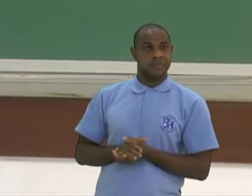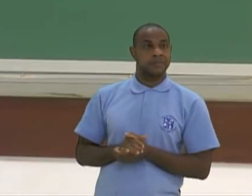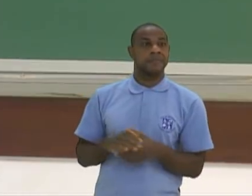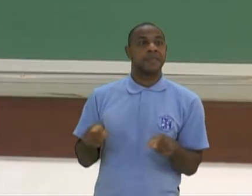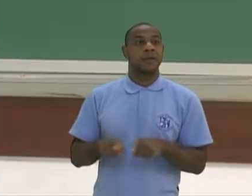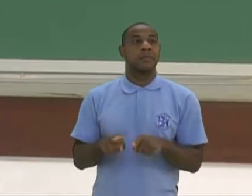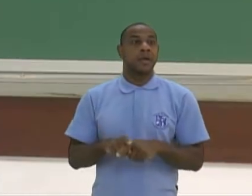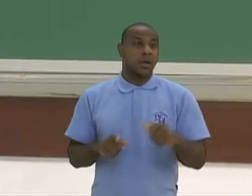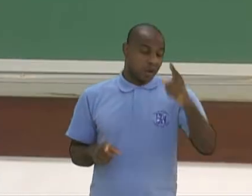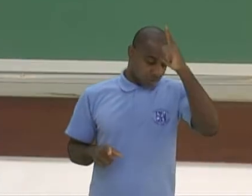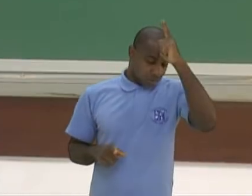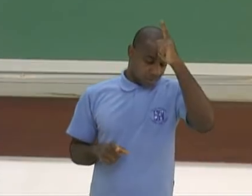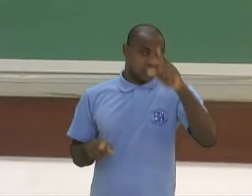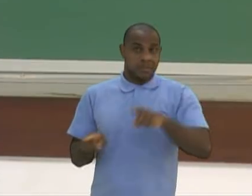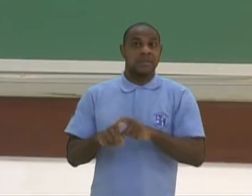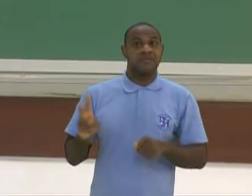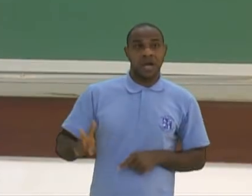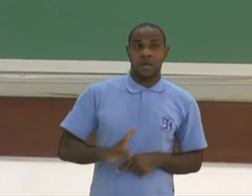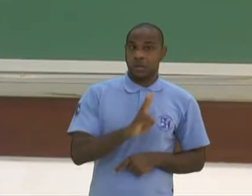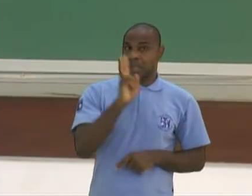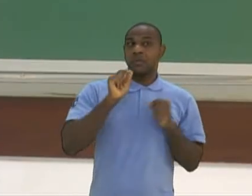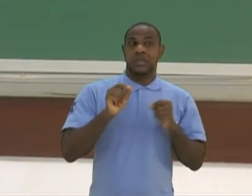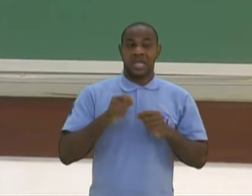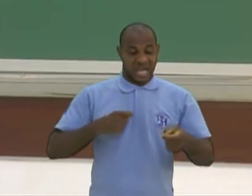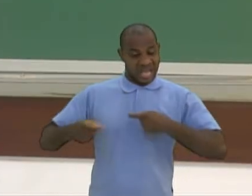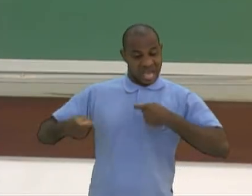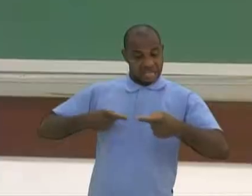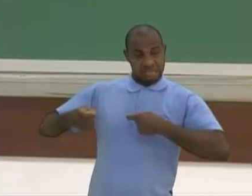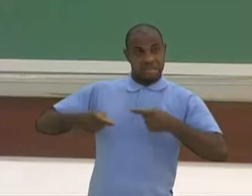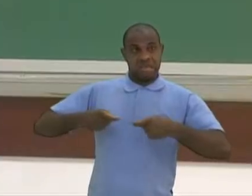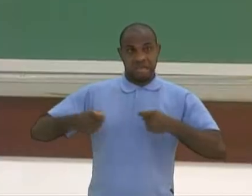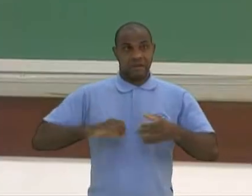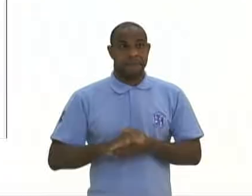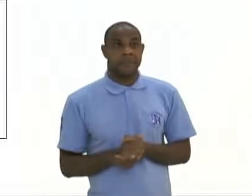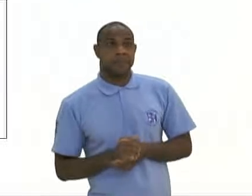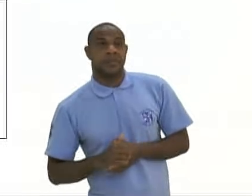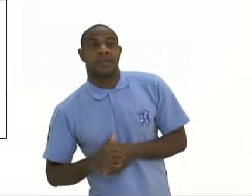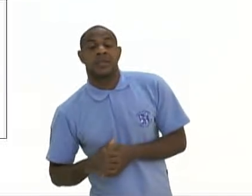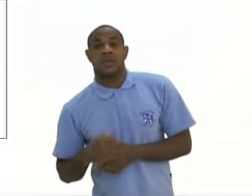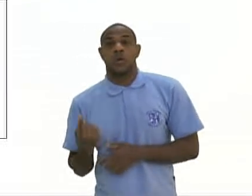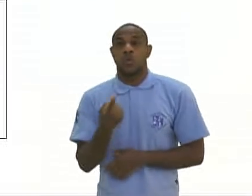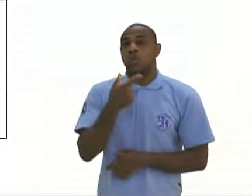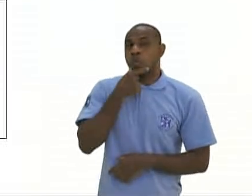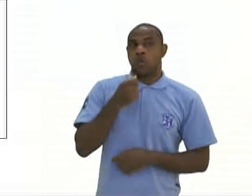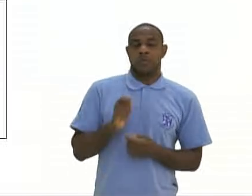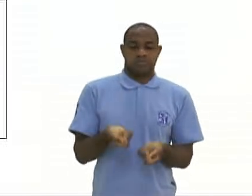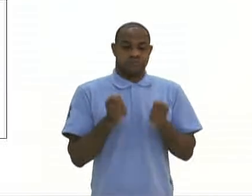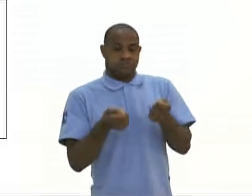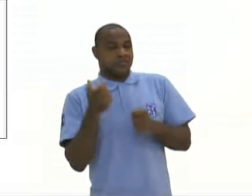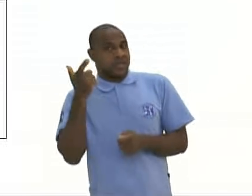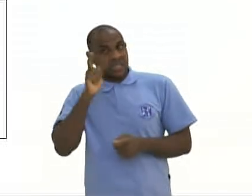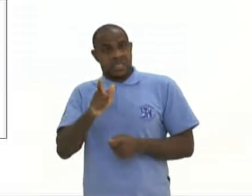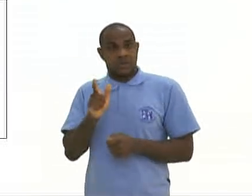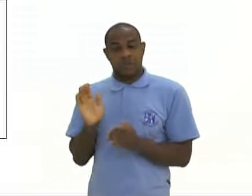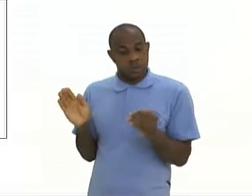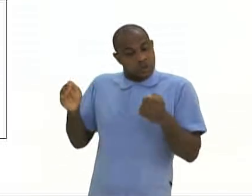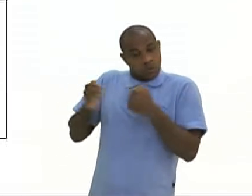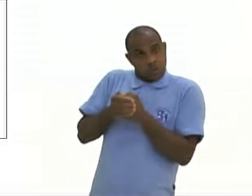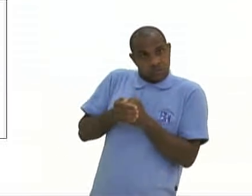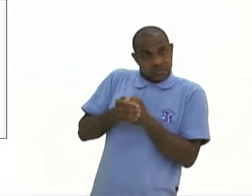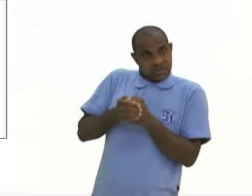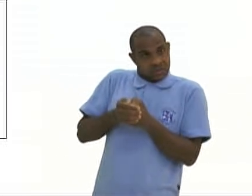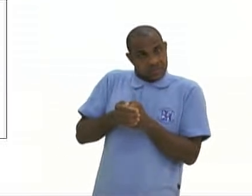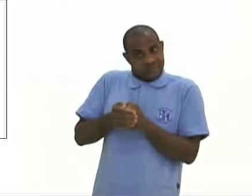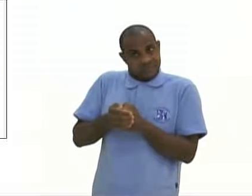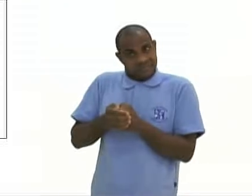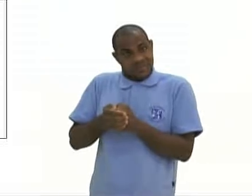também valorizavam a guerra nos campos de batalha. Um guerreiro vencido se matava no campo de batalha ou se escondia na floresta, esperando nova oportunidade para guerrear.